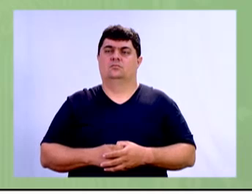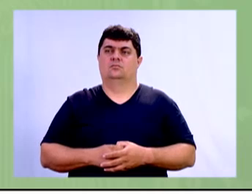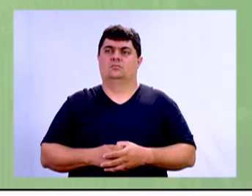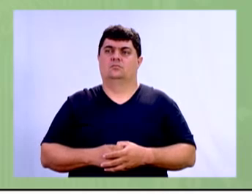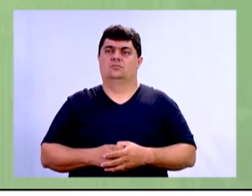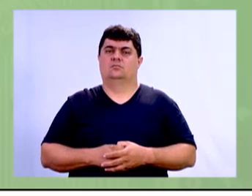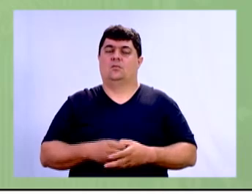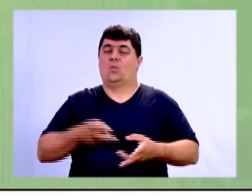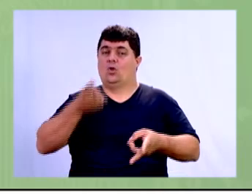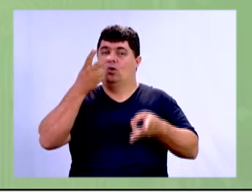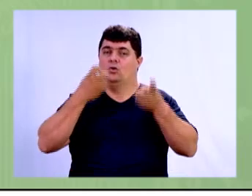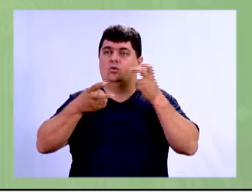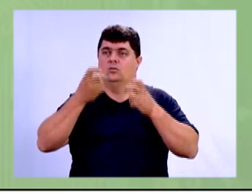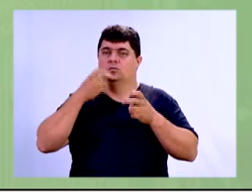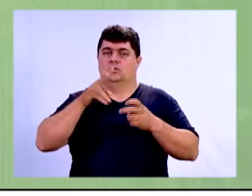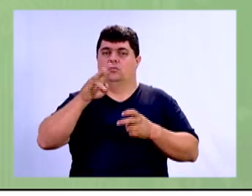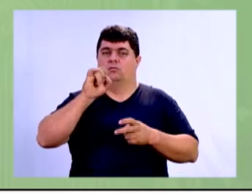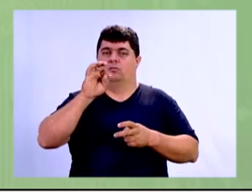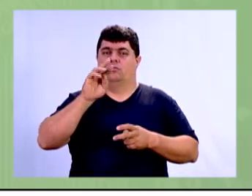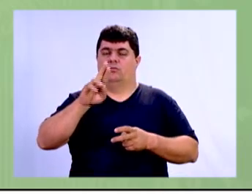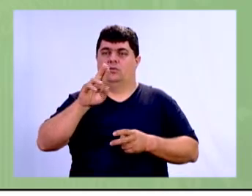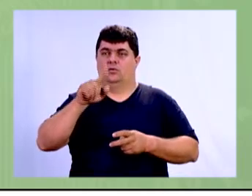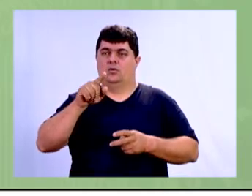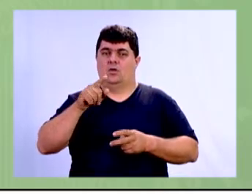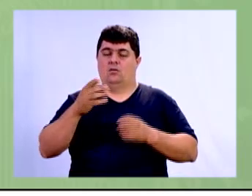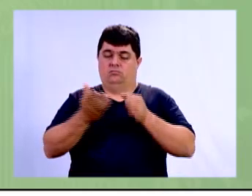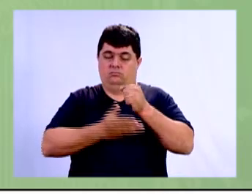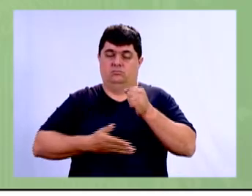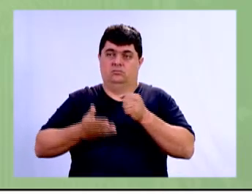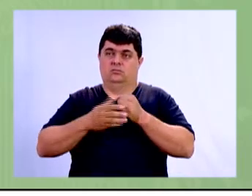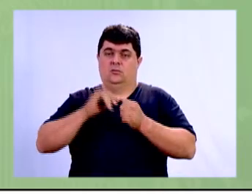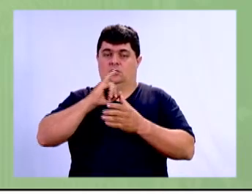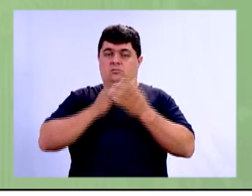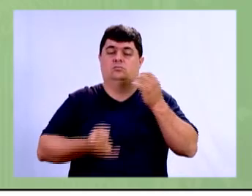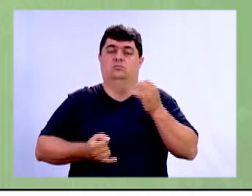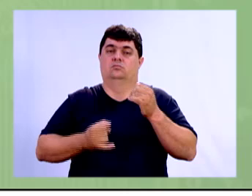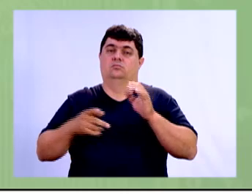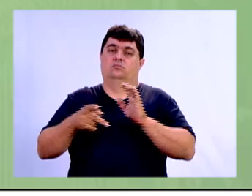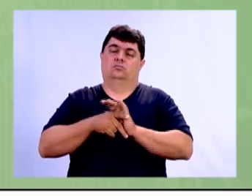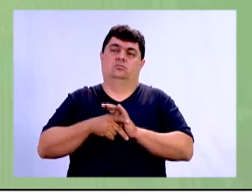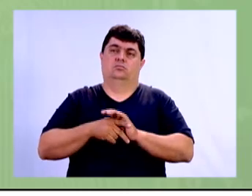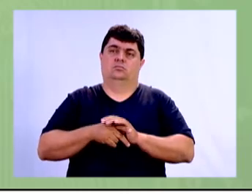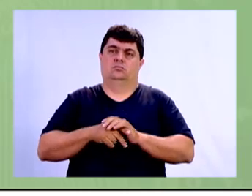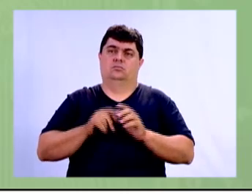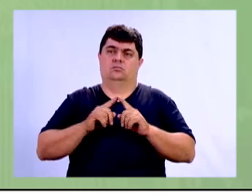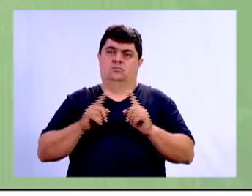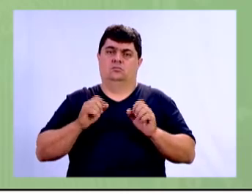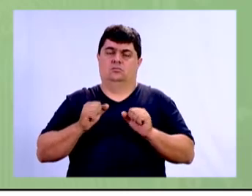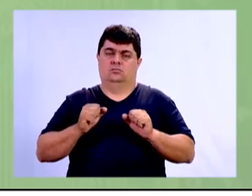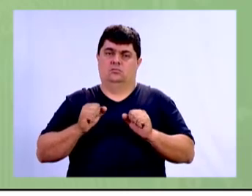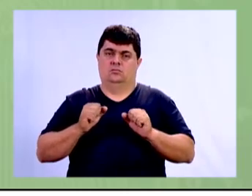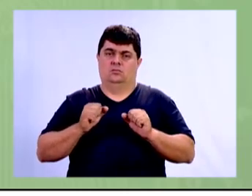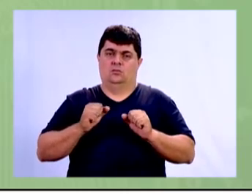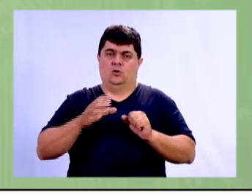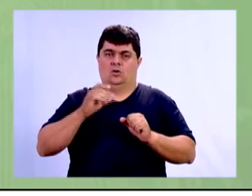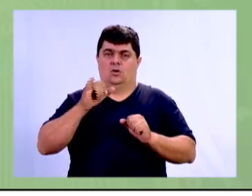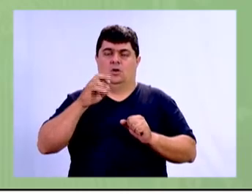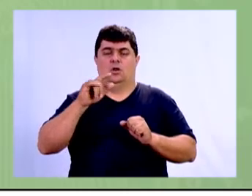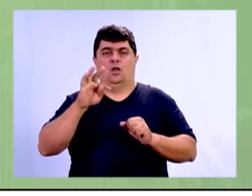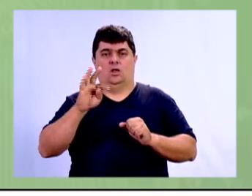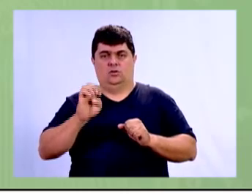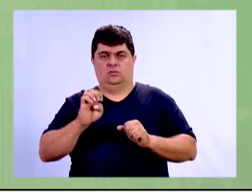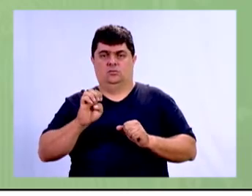percebam que esse vetor aqui é de um tipo primitivo. Int, gente, é um tipo primitivo. Mas eu posso criar um vetor de cliente?